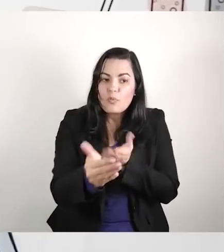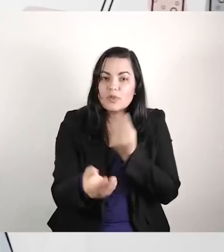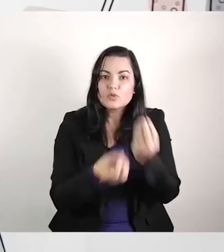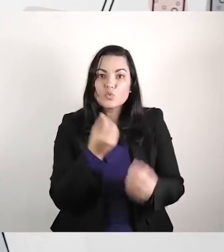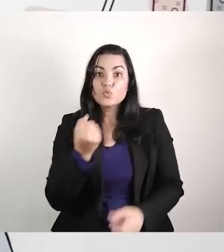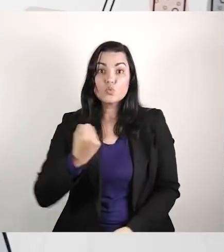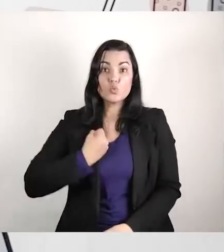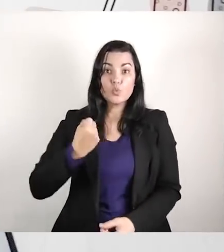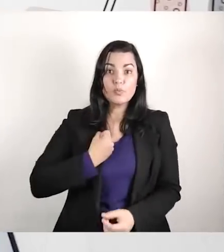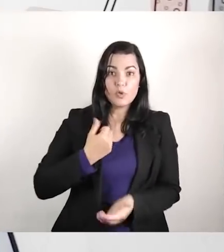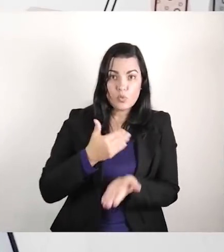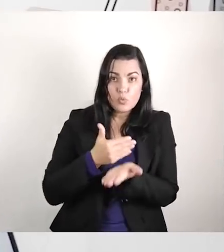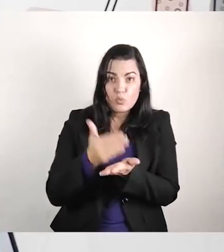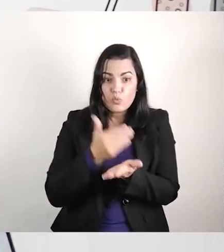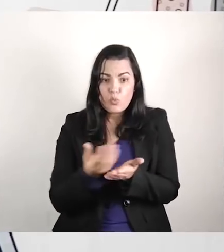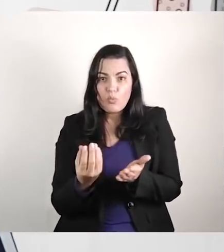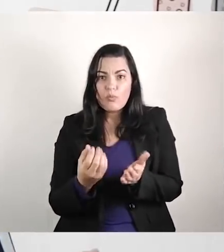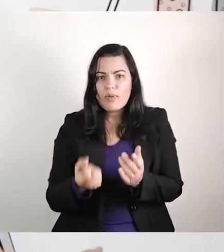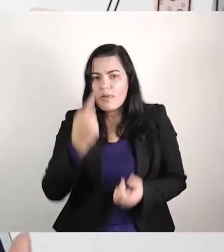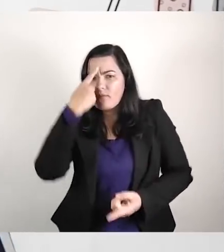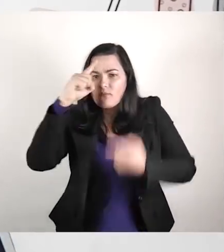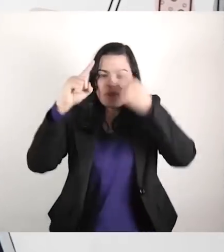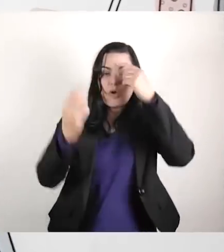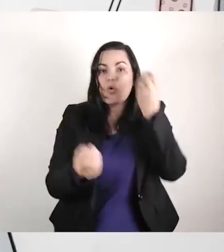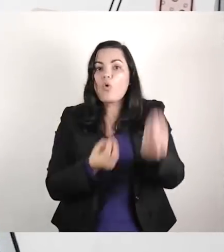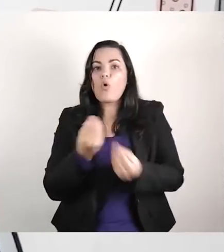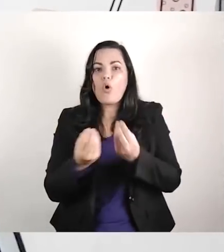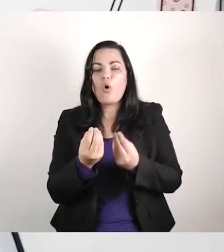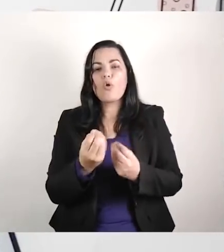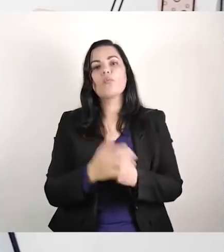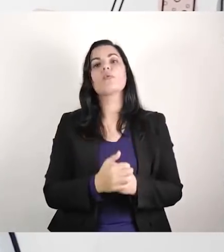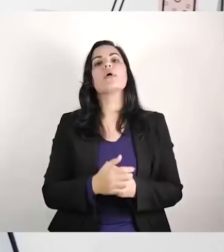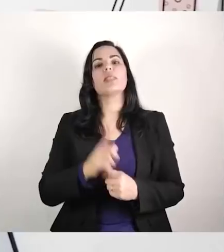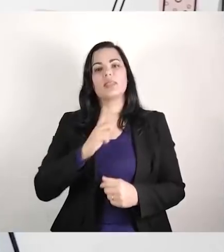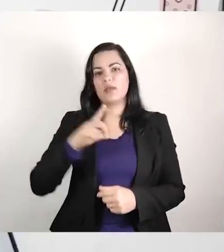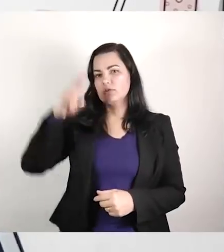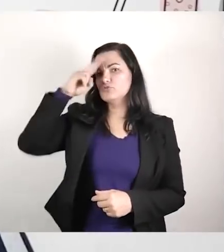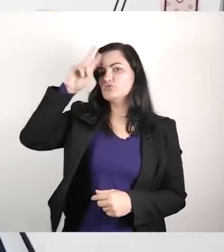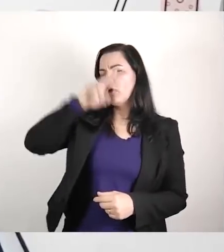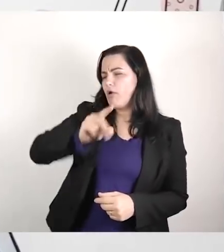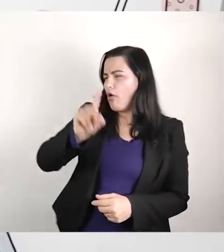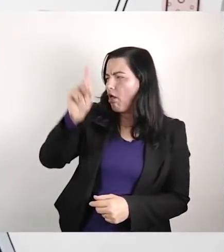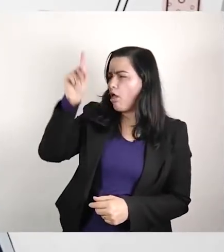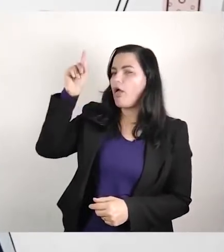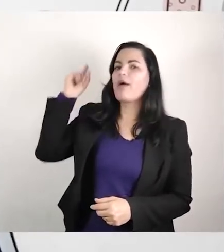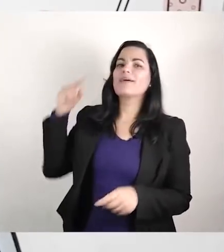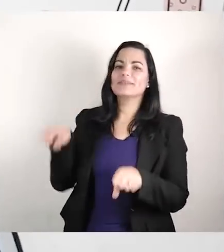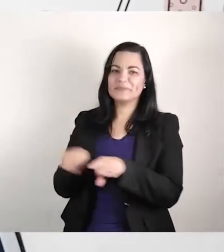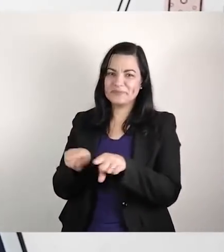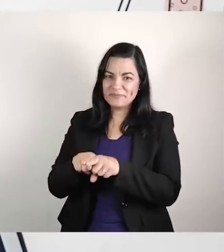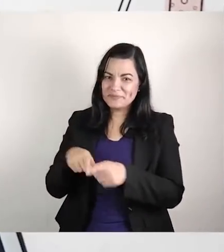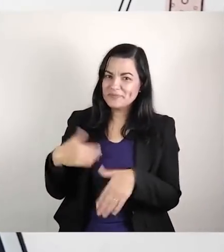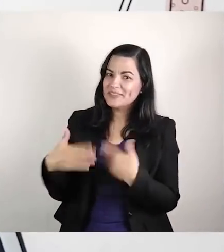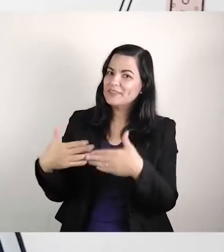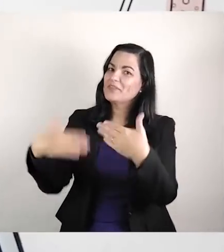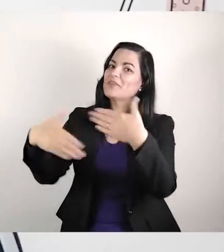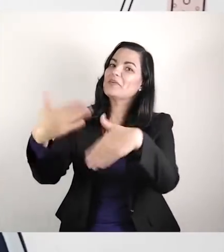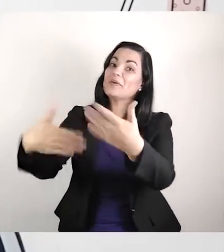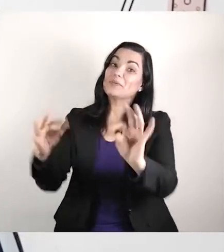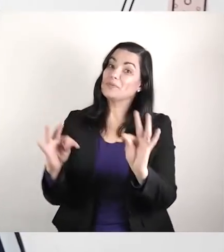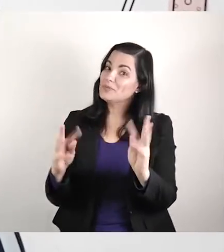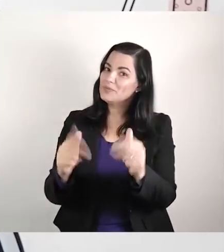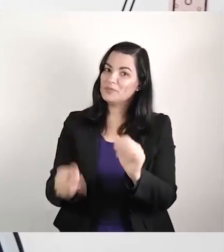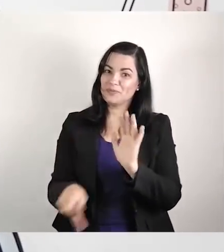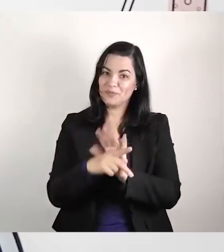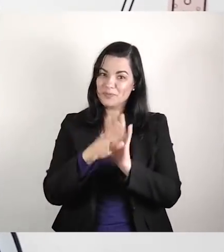números também tem uma história bem antiga aí, fazendo parte de todo o seu desenvolvimento.